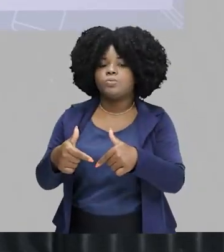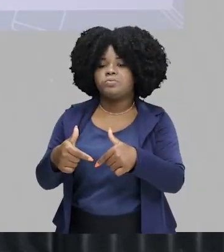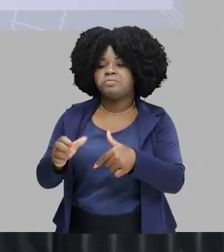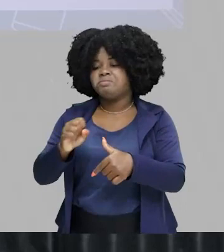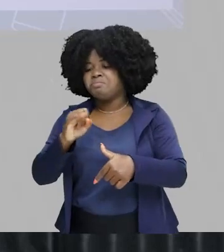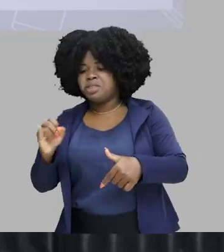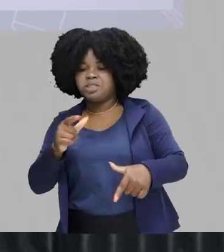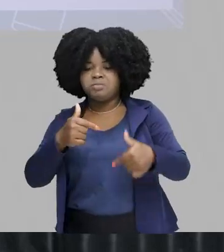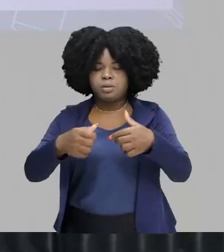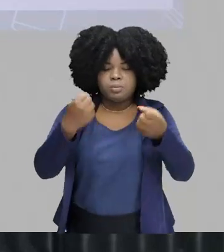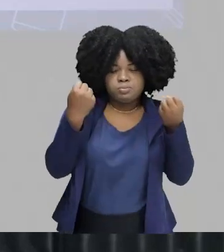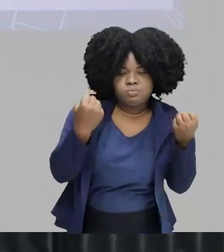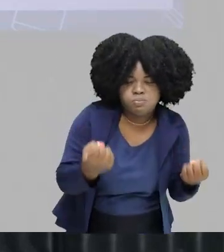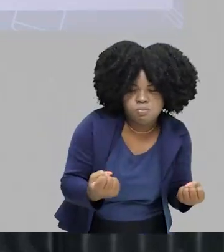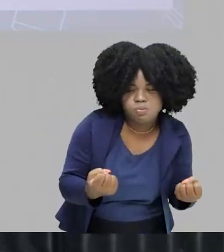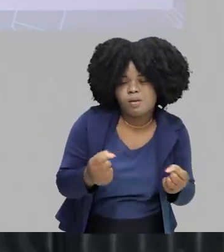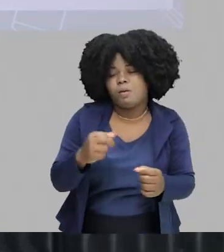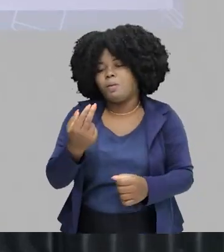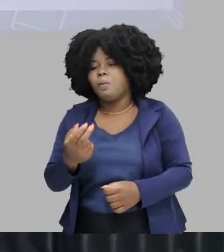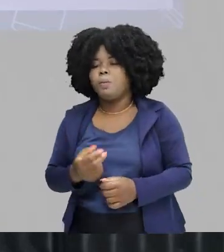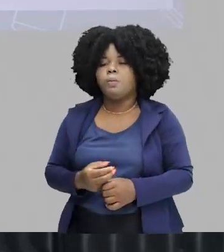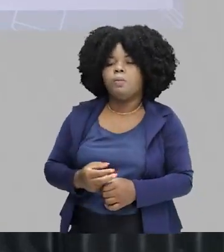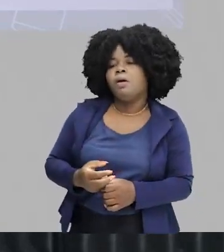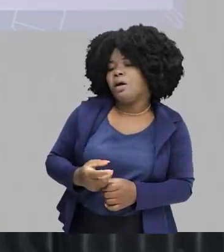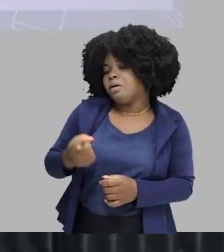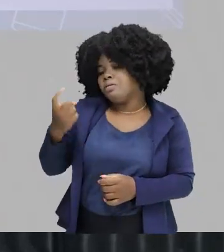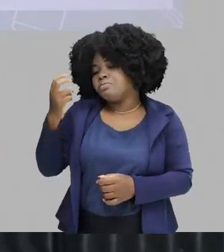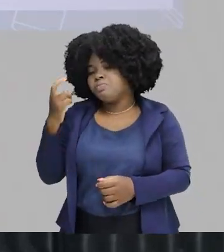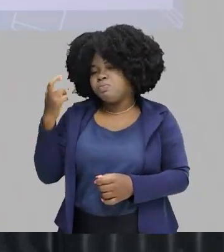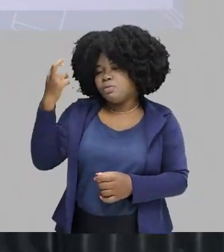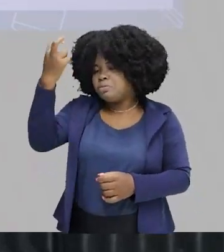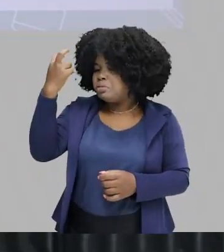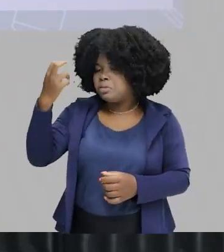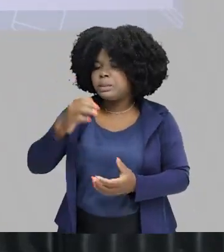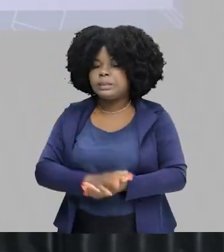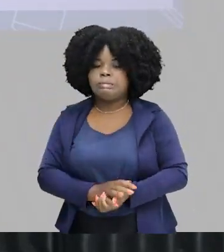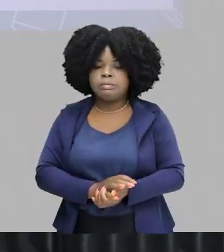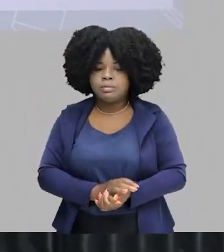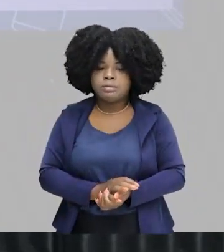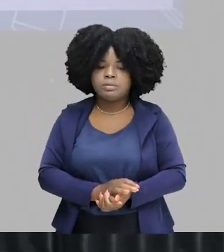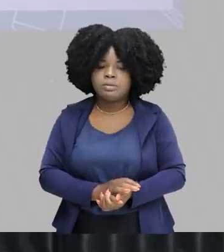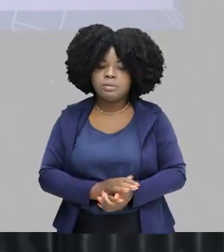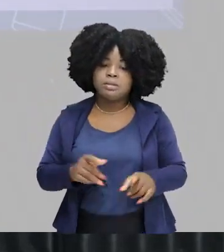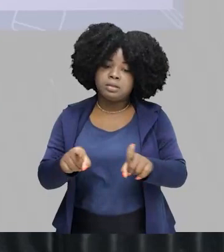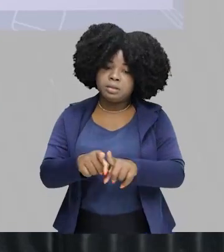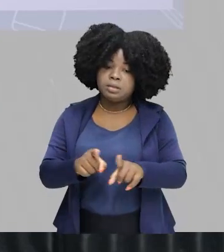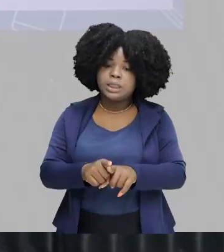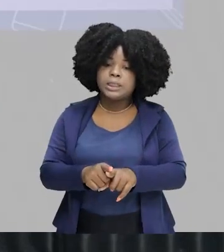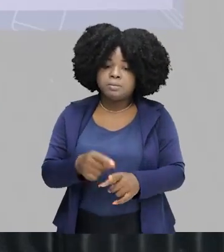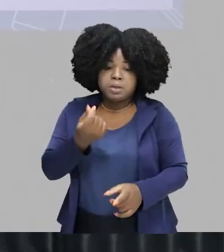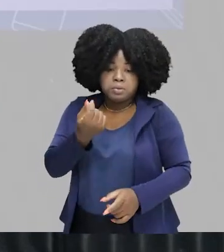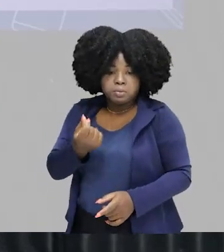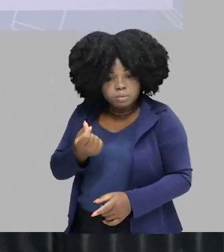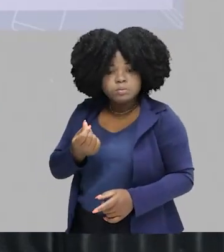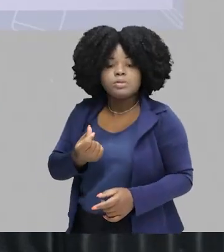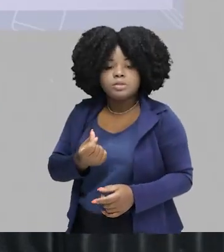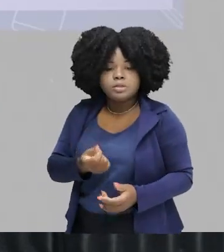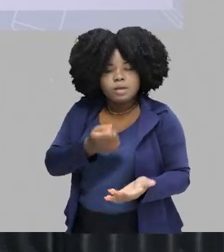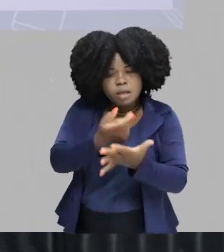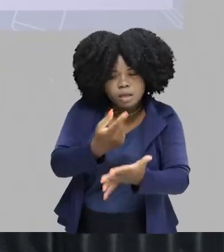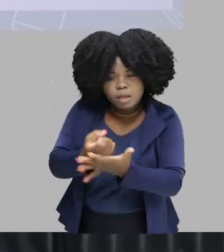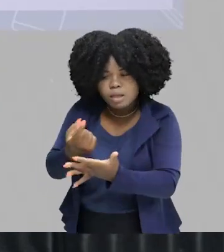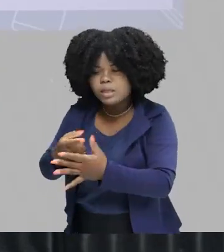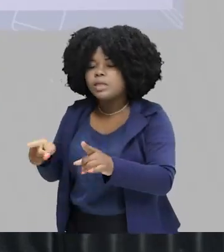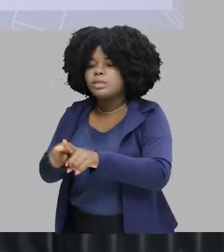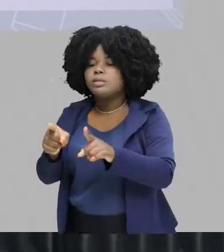trabalho braçal, se é um trabalho intelectual, por exemplo, o padrão de consumo que esse indivíduo tem e o estilo de vida também.